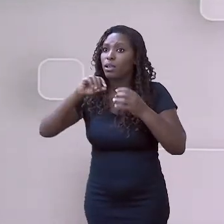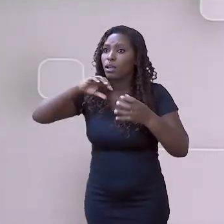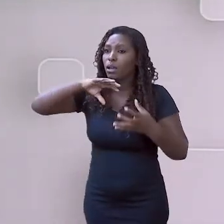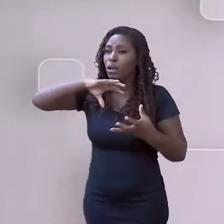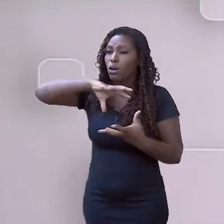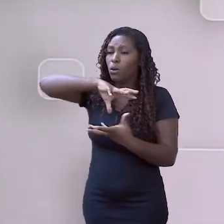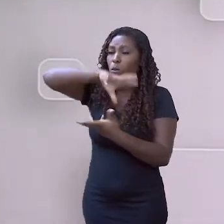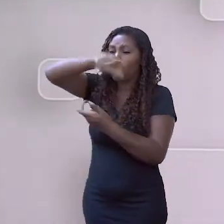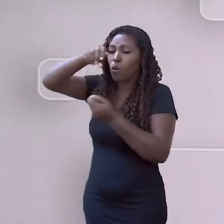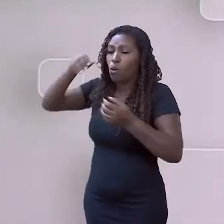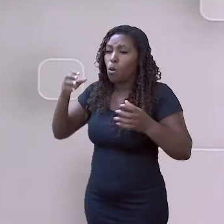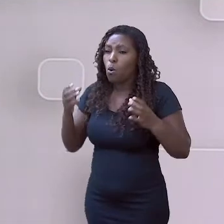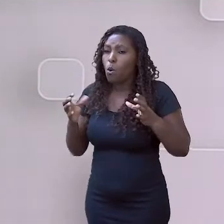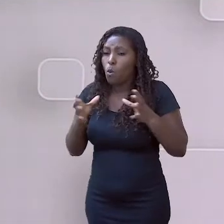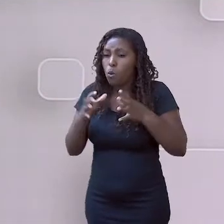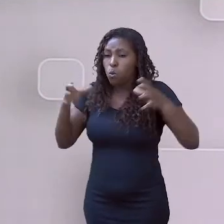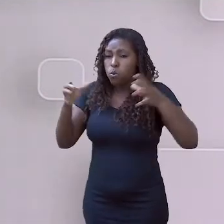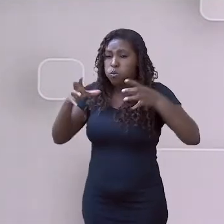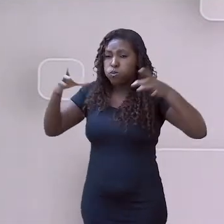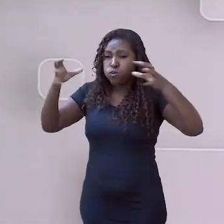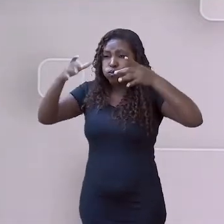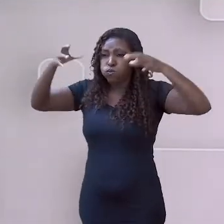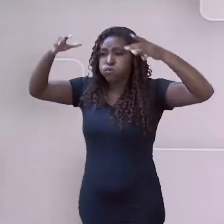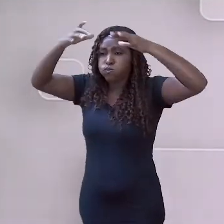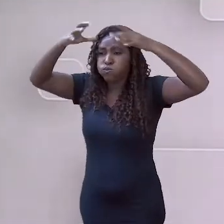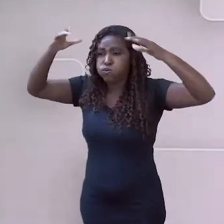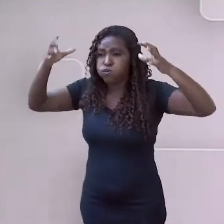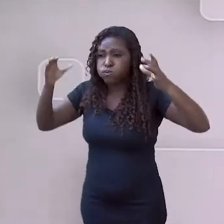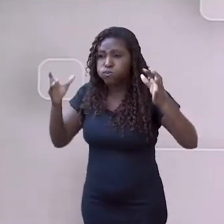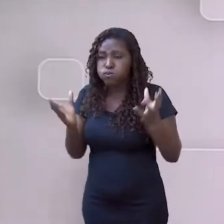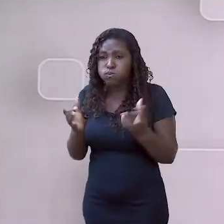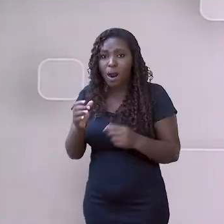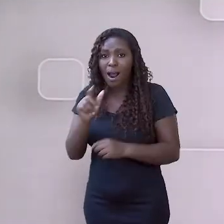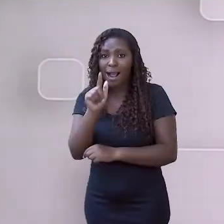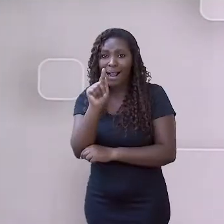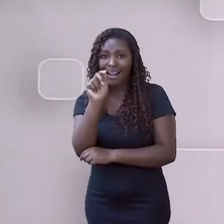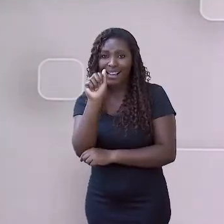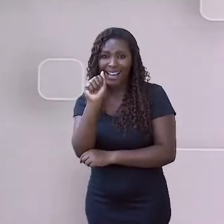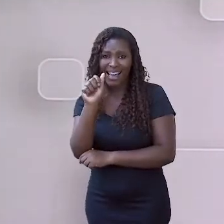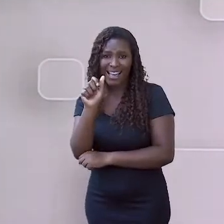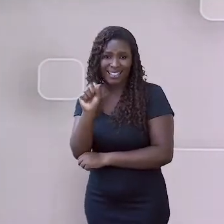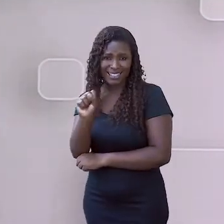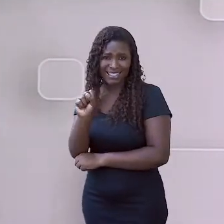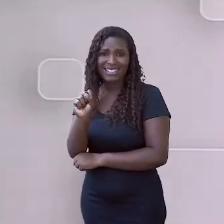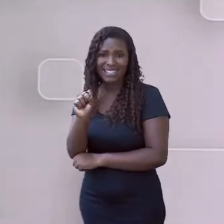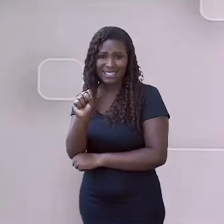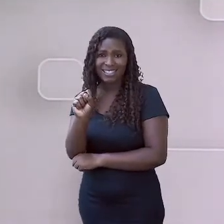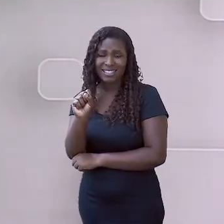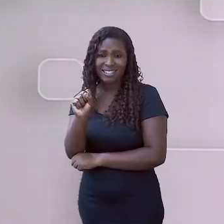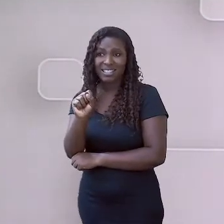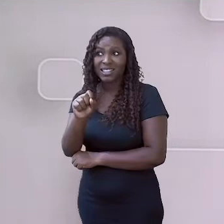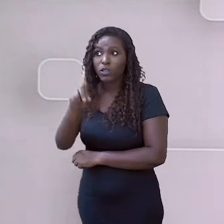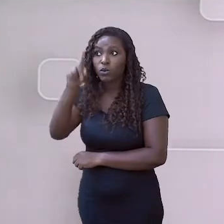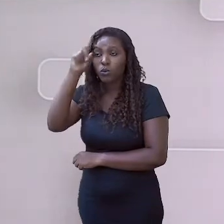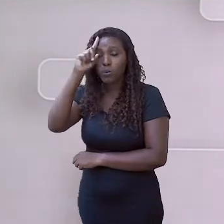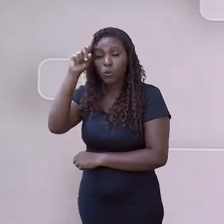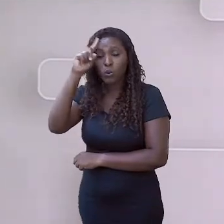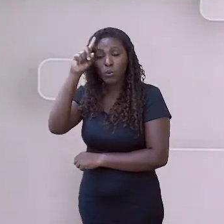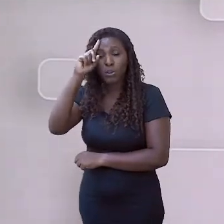mais gases que estão cada vez mais